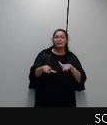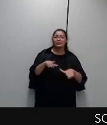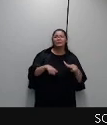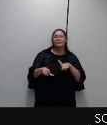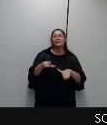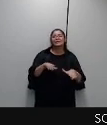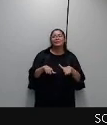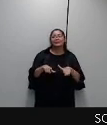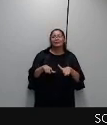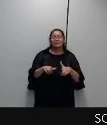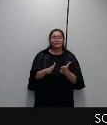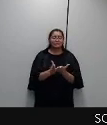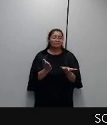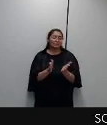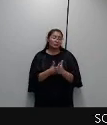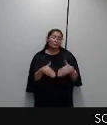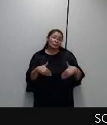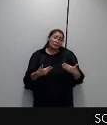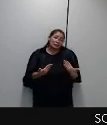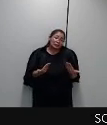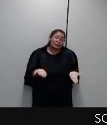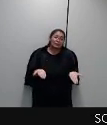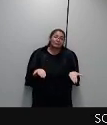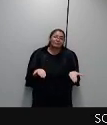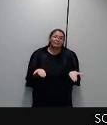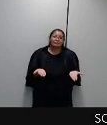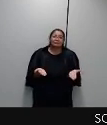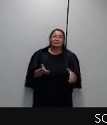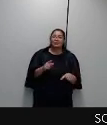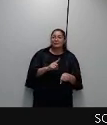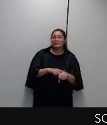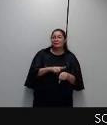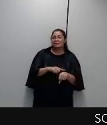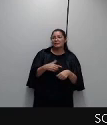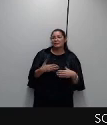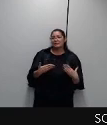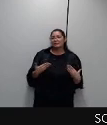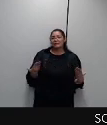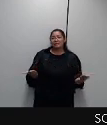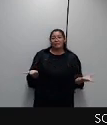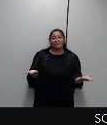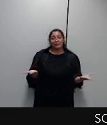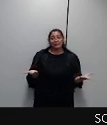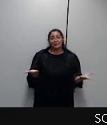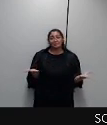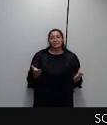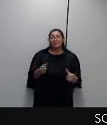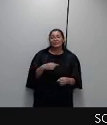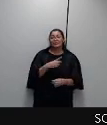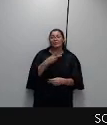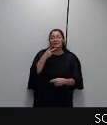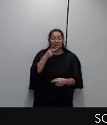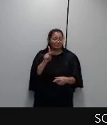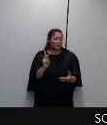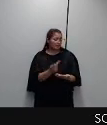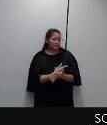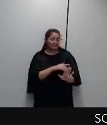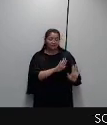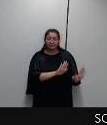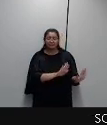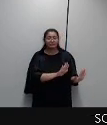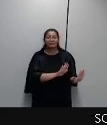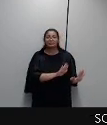precário portanto hoje se recorda a qualquer momento peço mais uma abelha mês da poleão para negar provimento ao recurso